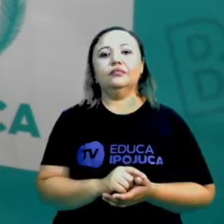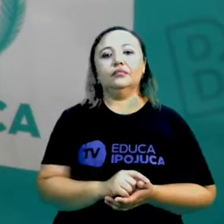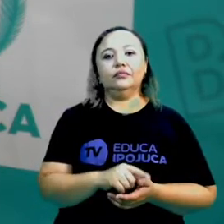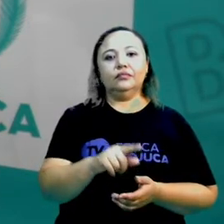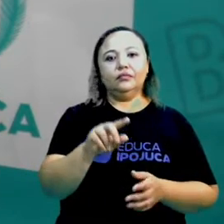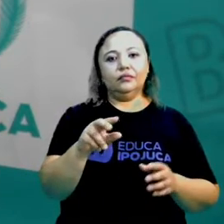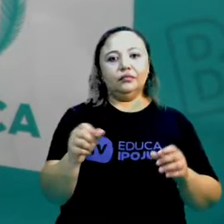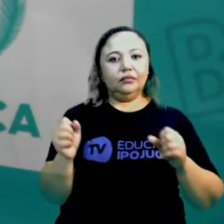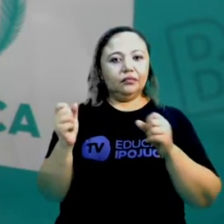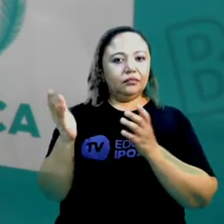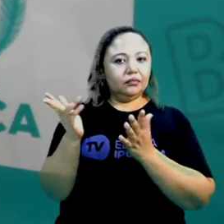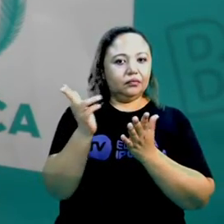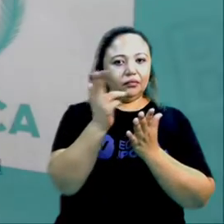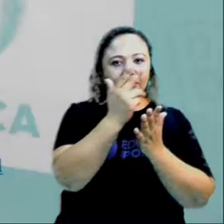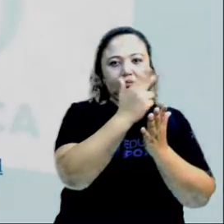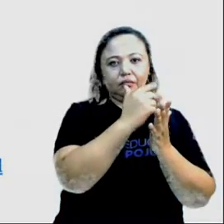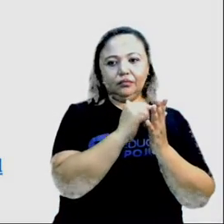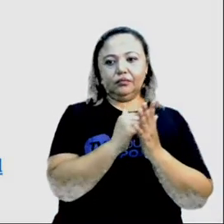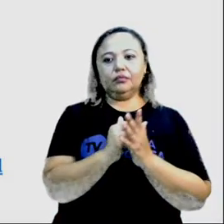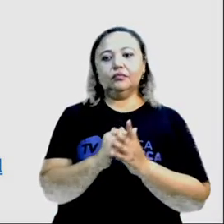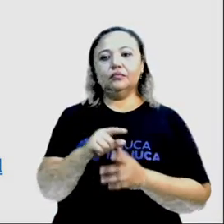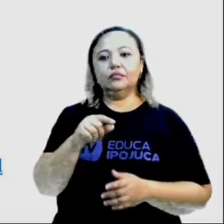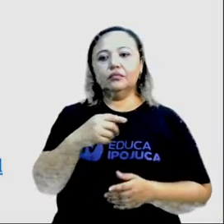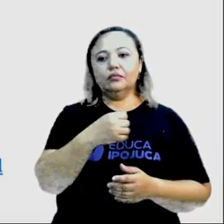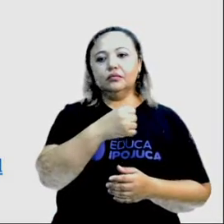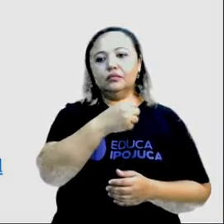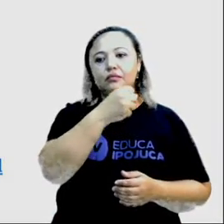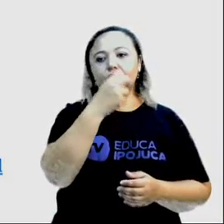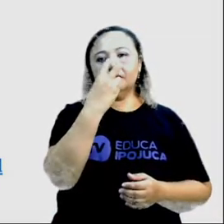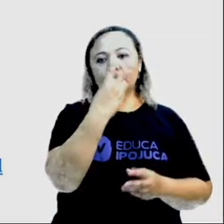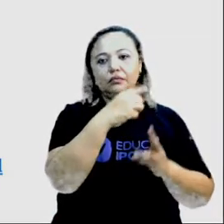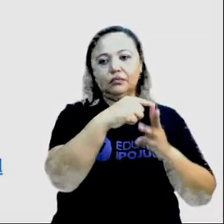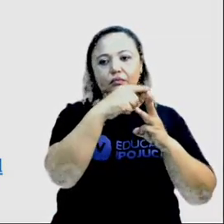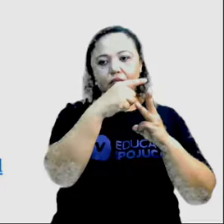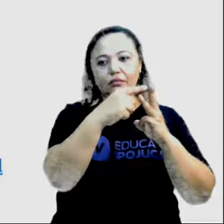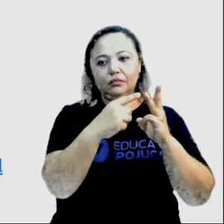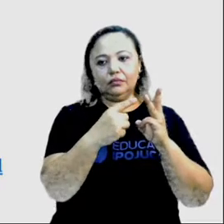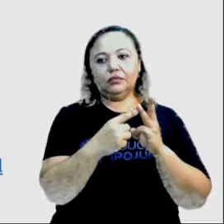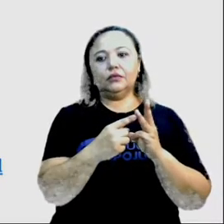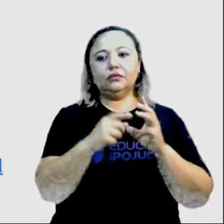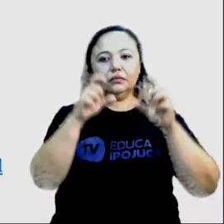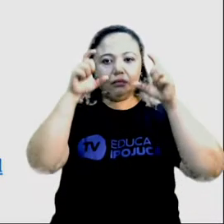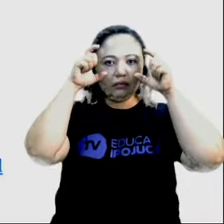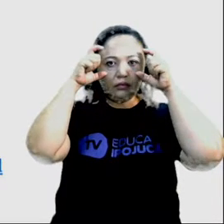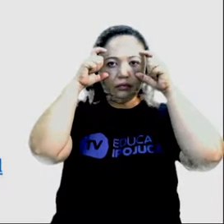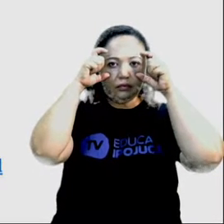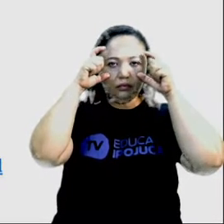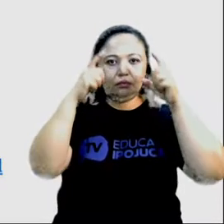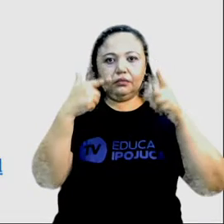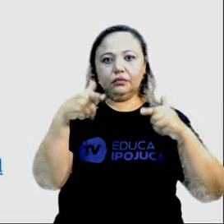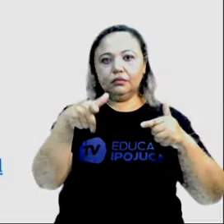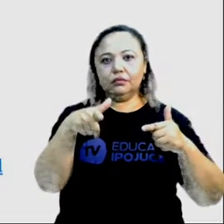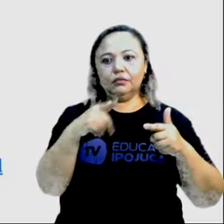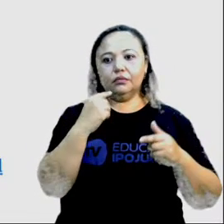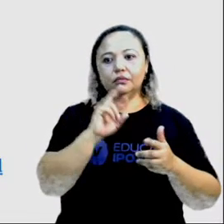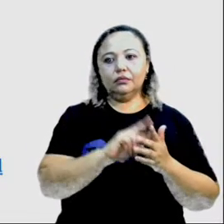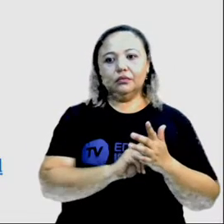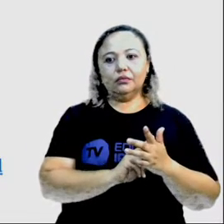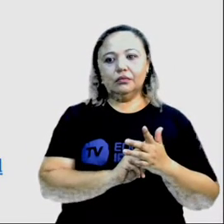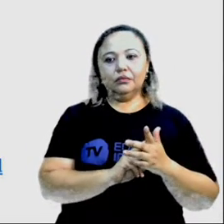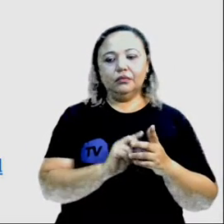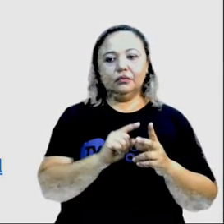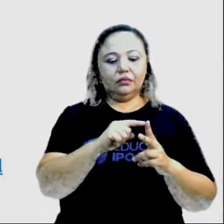a imagem que está aí do nosso lado. Temos três corujinhas, tá? Três